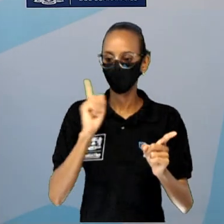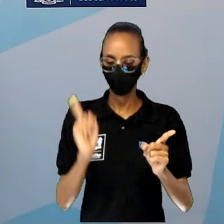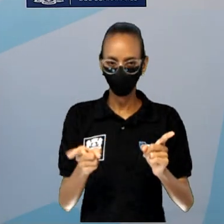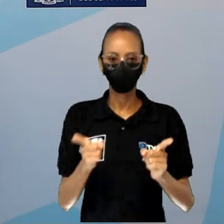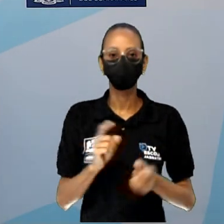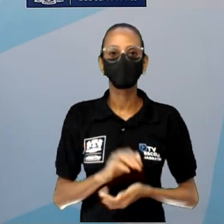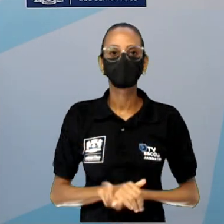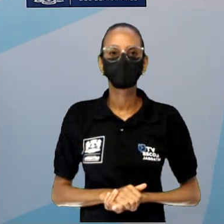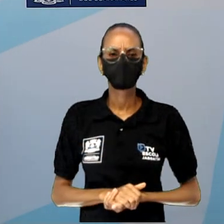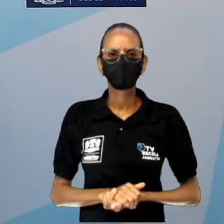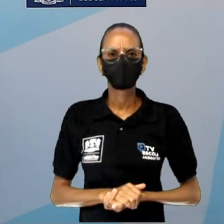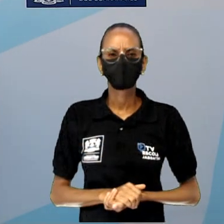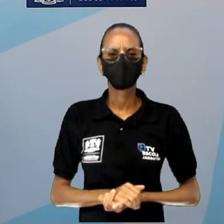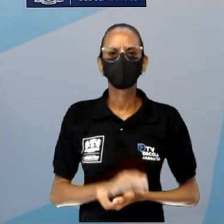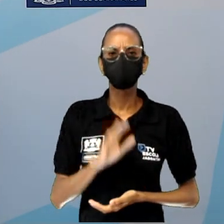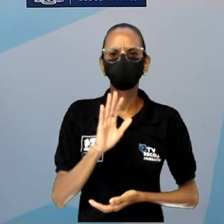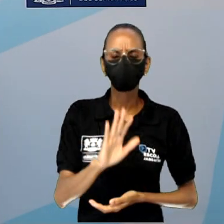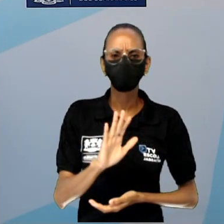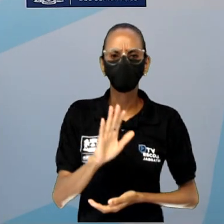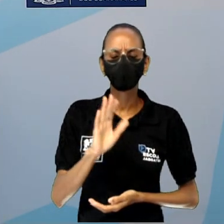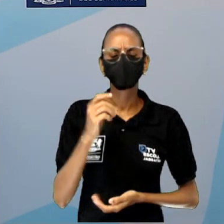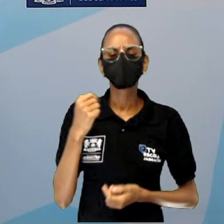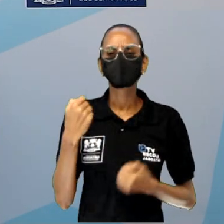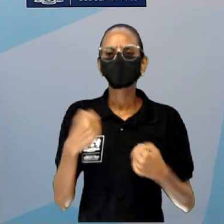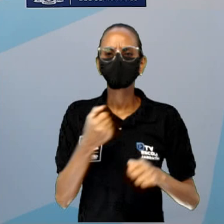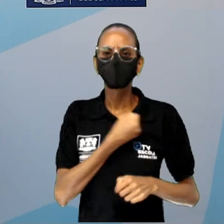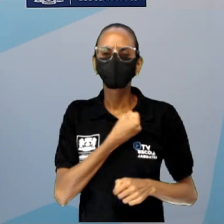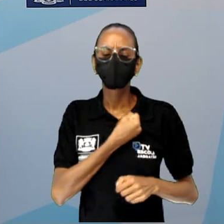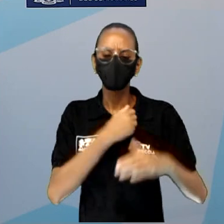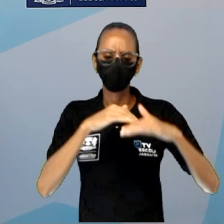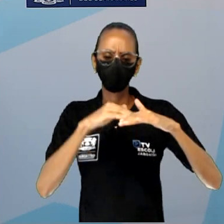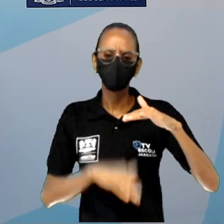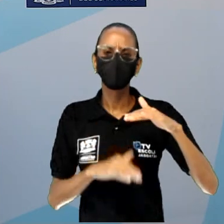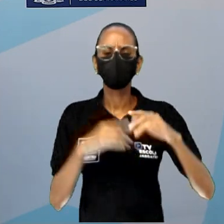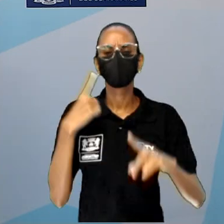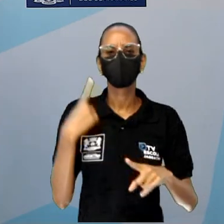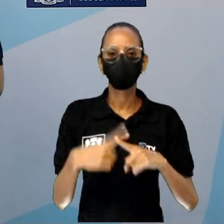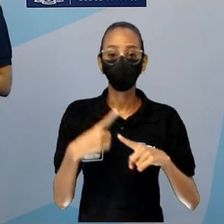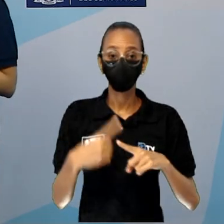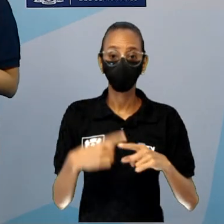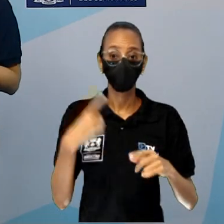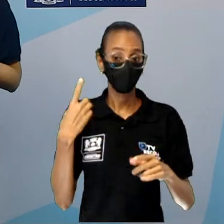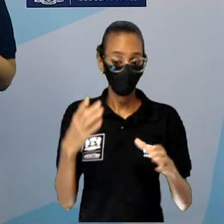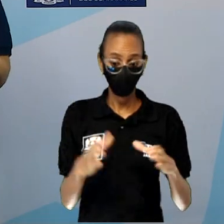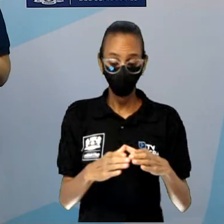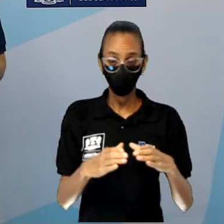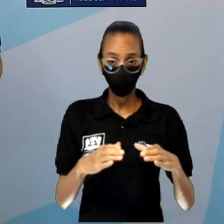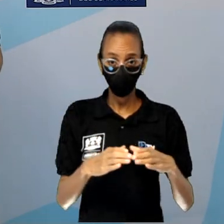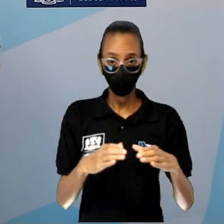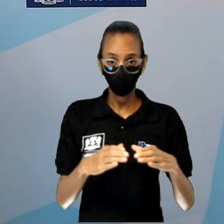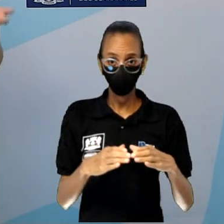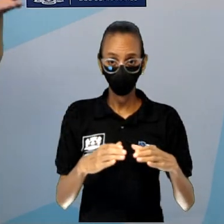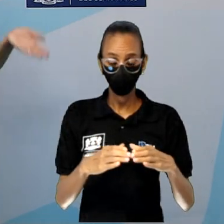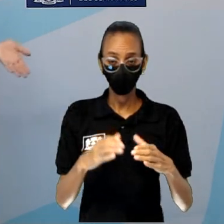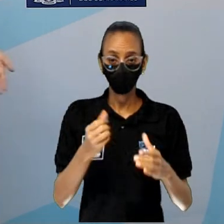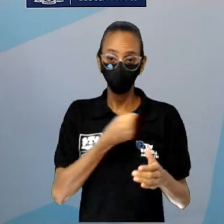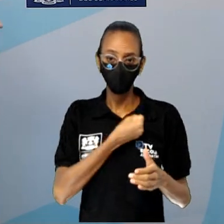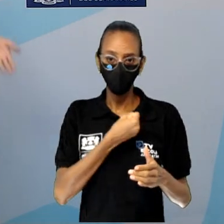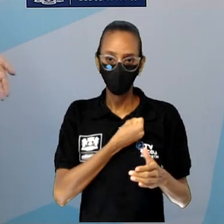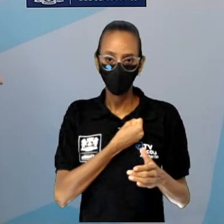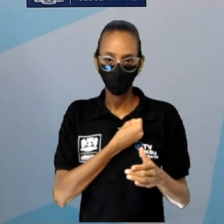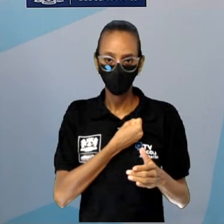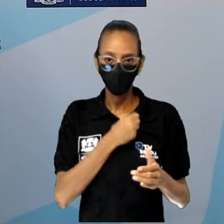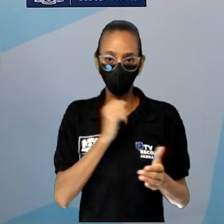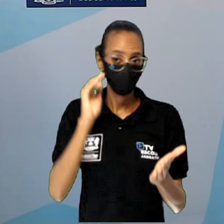mínimo aqui, né? Por que que a gente vai achar o menor número? Lembra que esse conjunto é infinito, né? E num conjunto que só faz crescer, que é